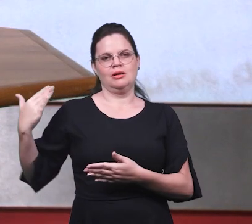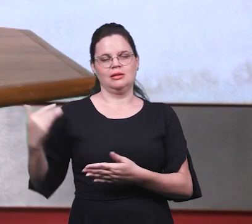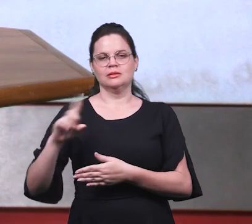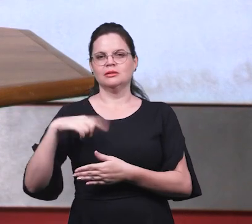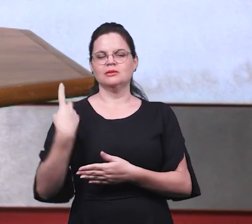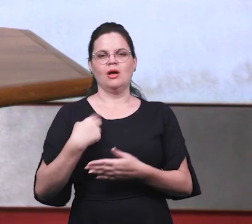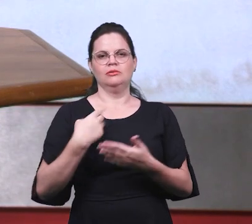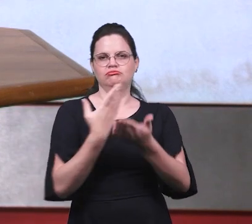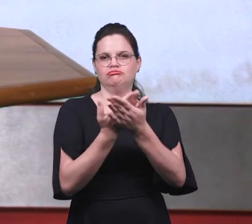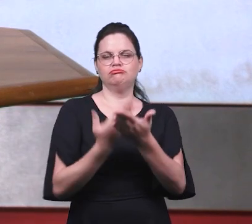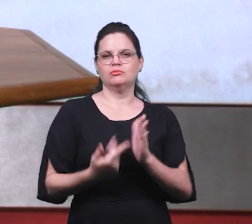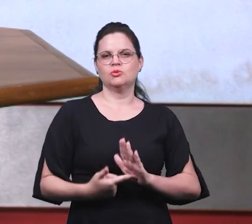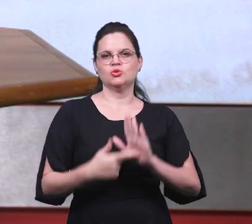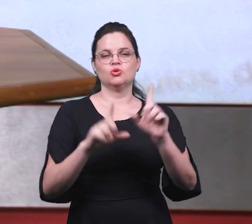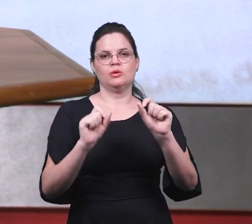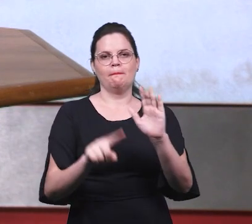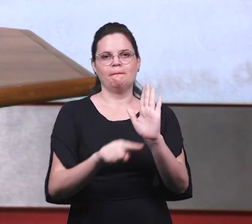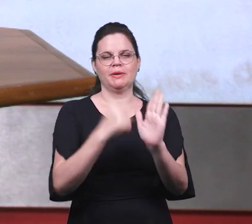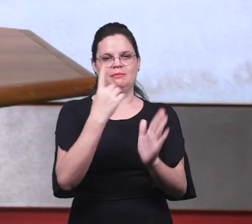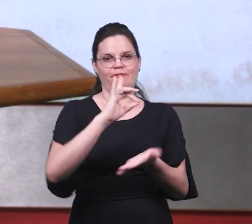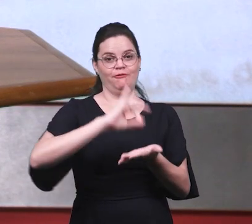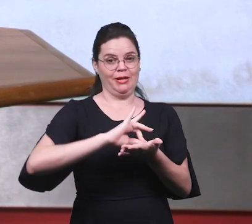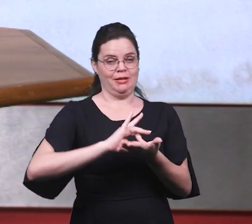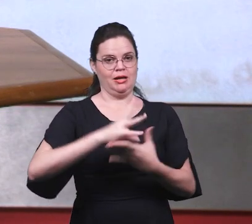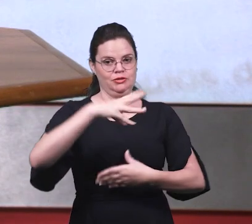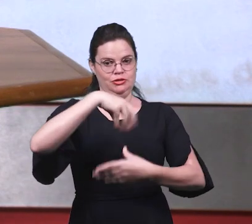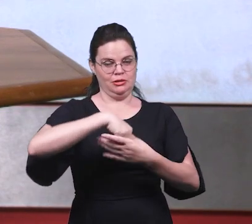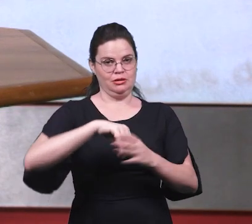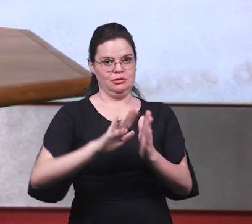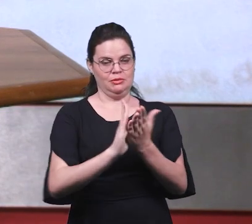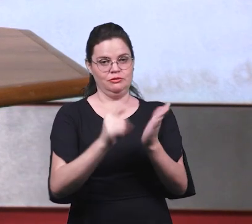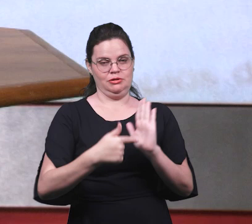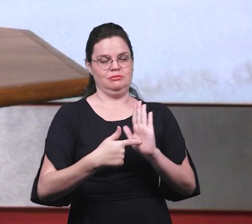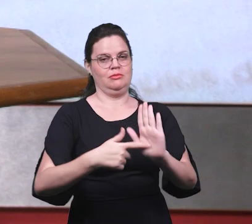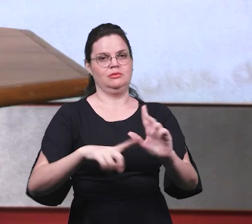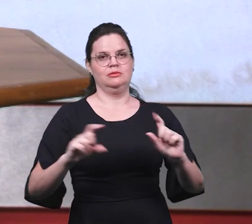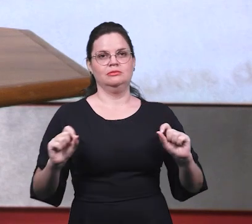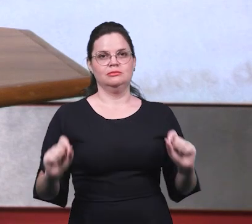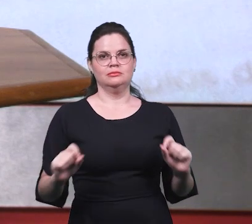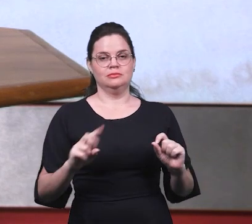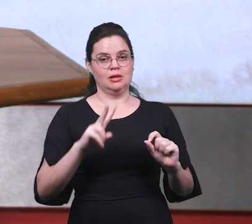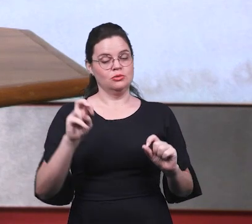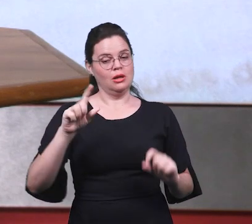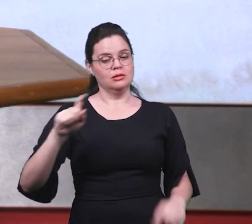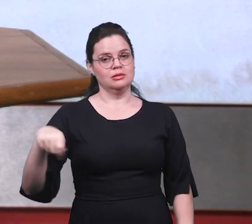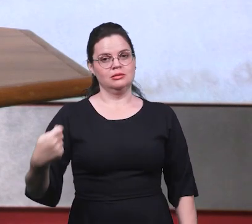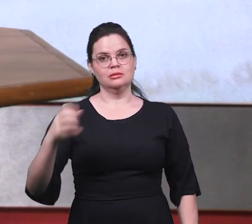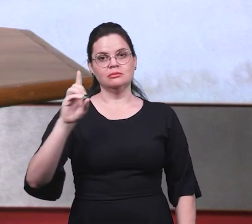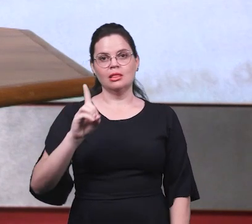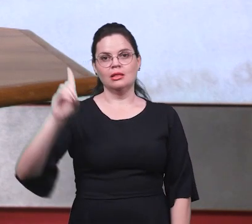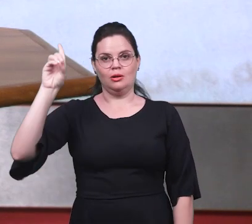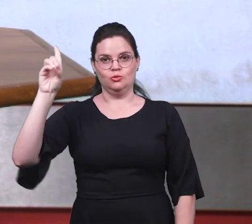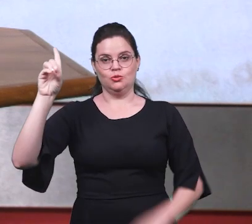vimos que a primeira verdade revelada nas Escrituras Sagradas é Deus, um